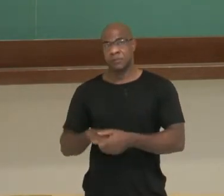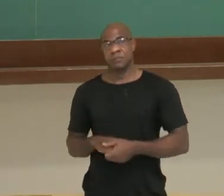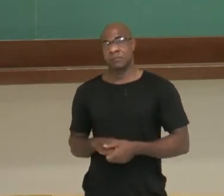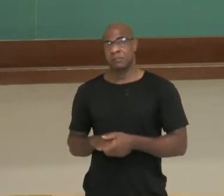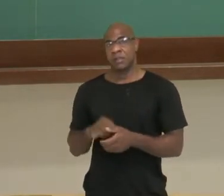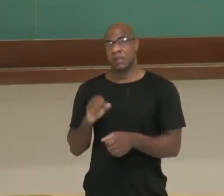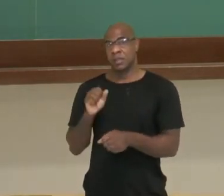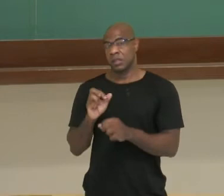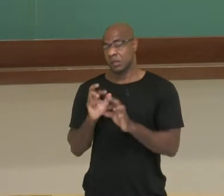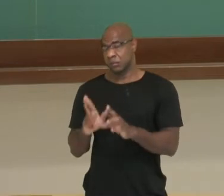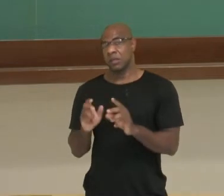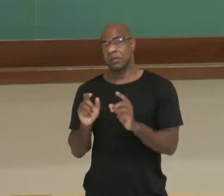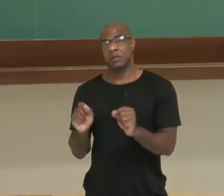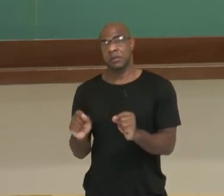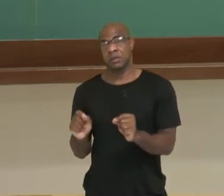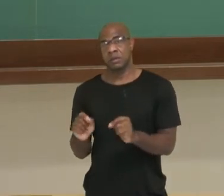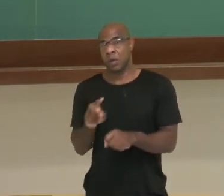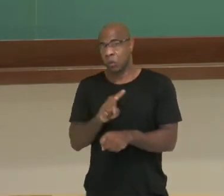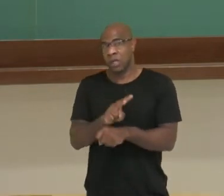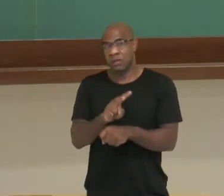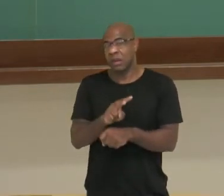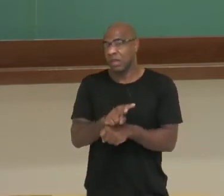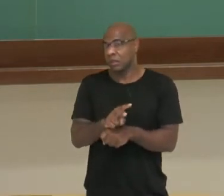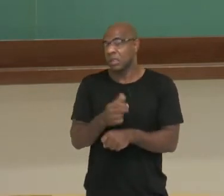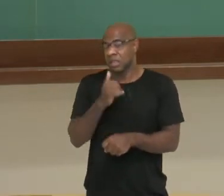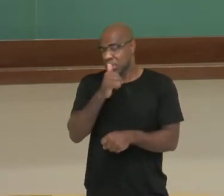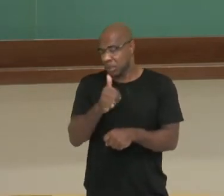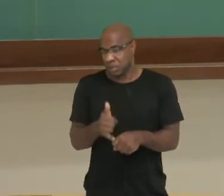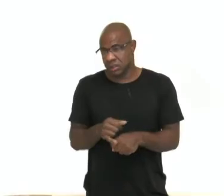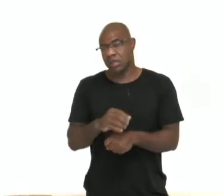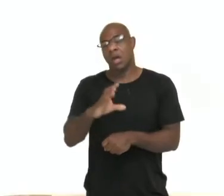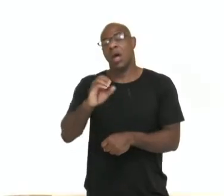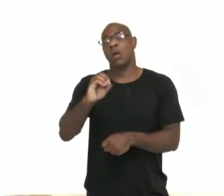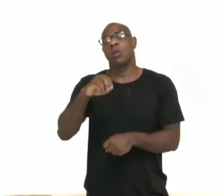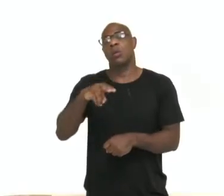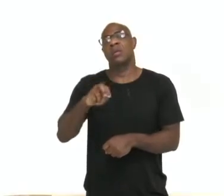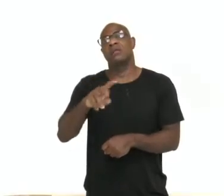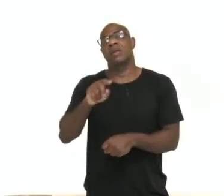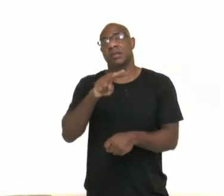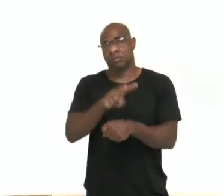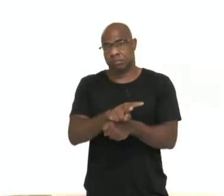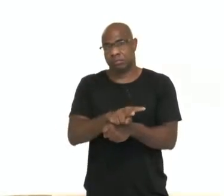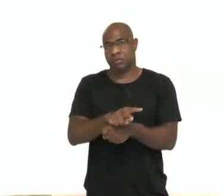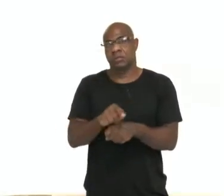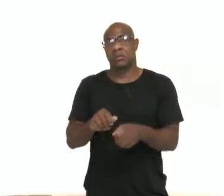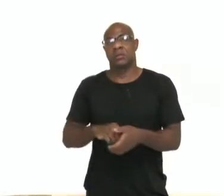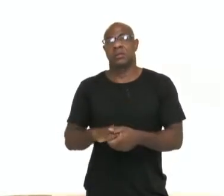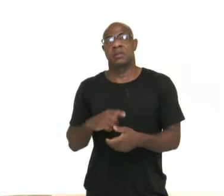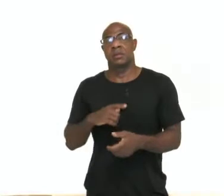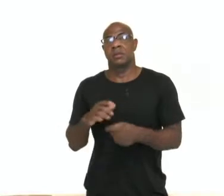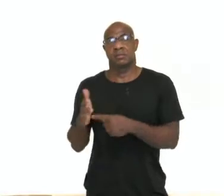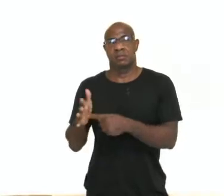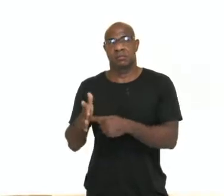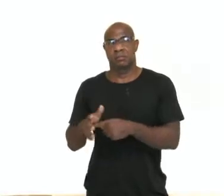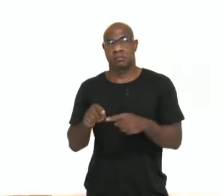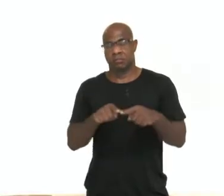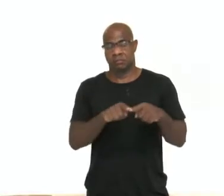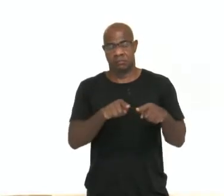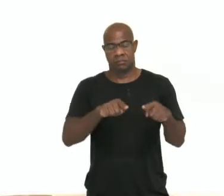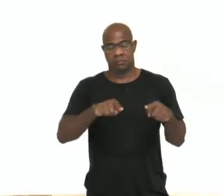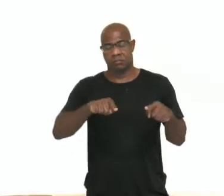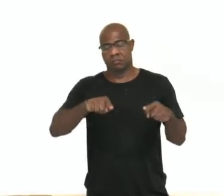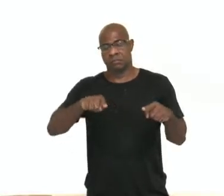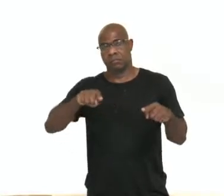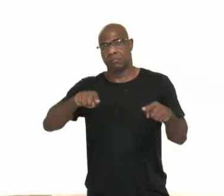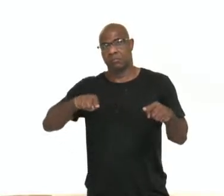respeita o princípio da conservação da energia e o da carga elétrica. E esse é o símbolo do gerador, onde você, um gerador